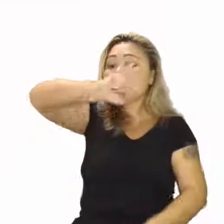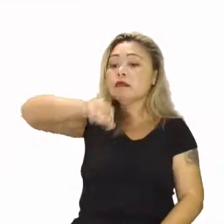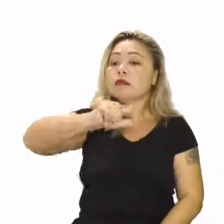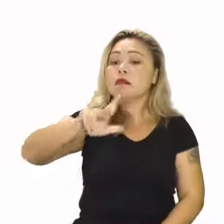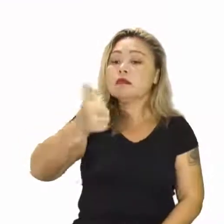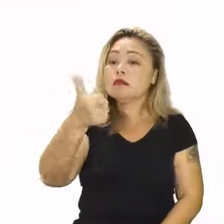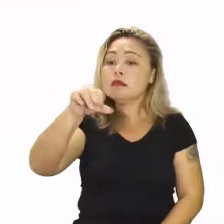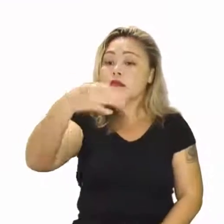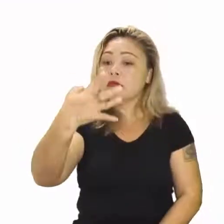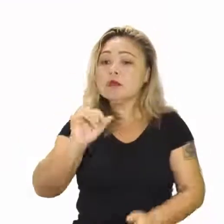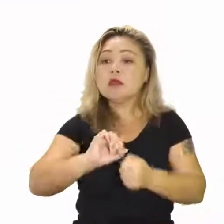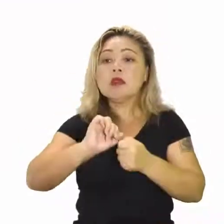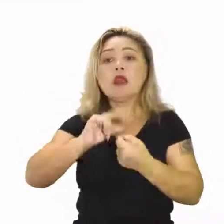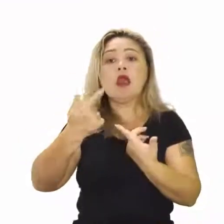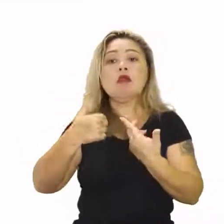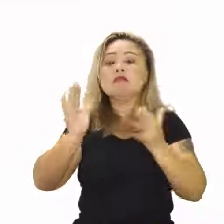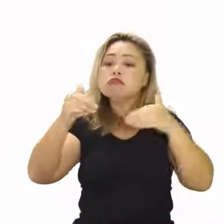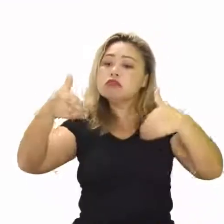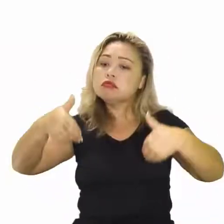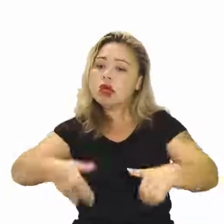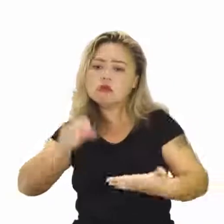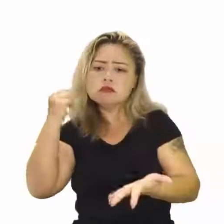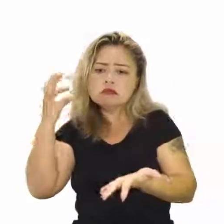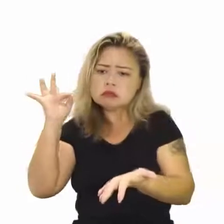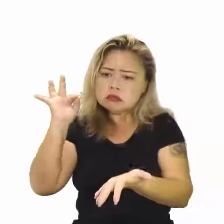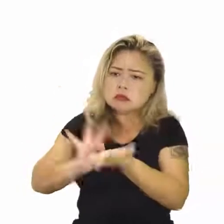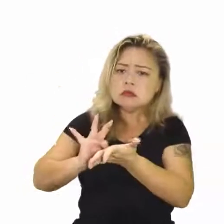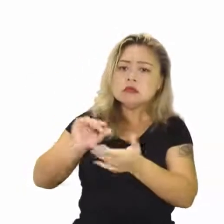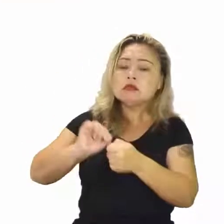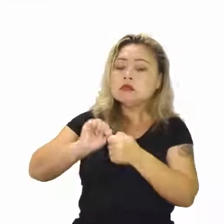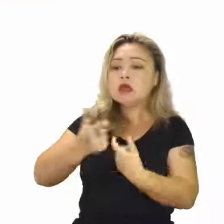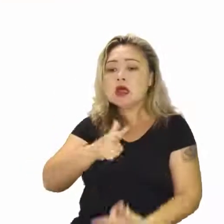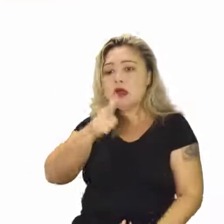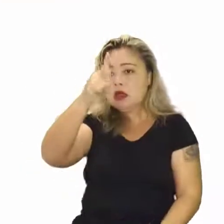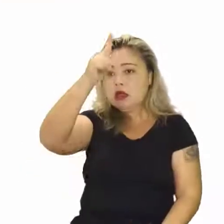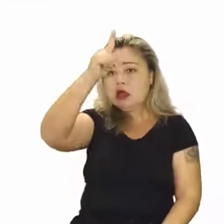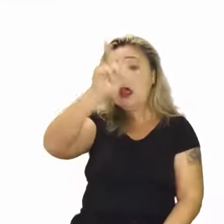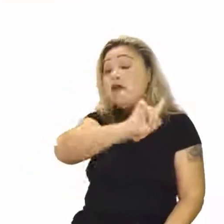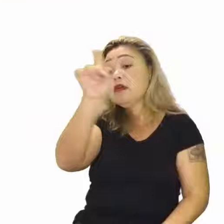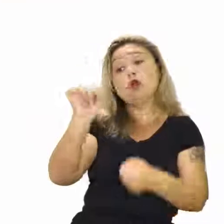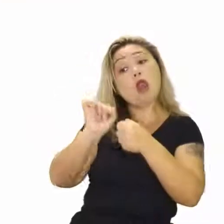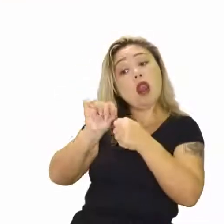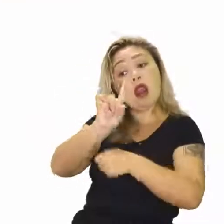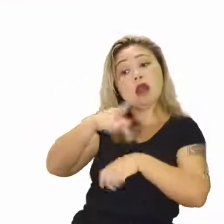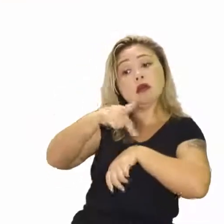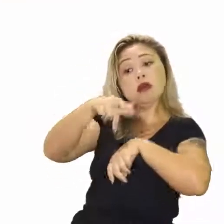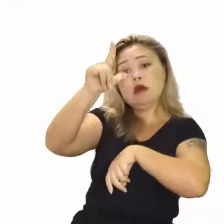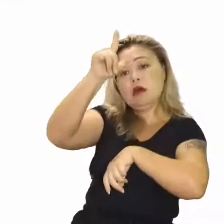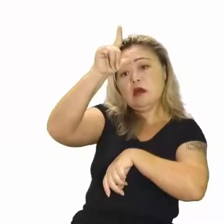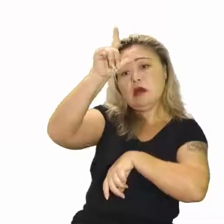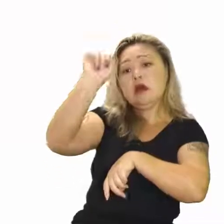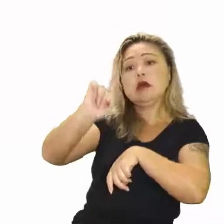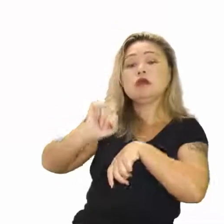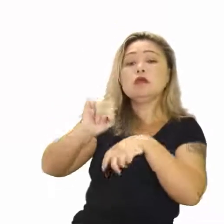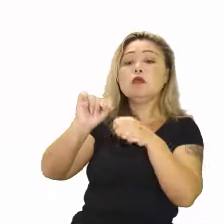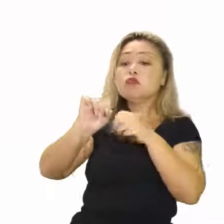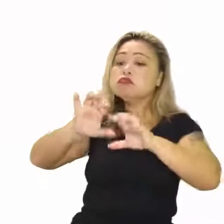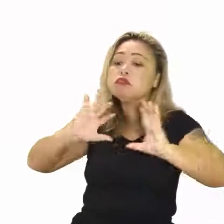Alemanha, realizou-se lá na Alemanha a Conferência de Potsdam.